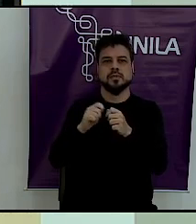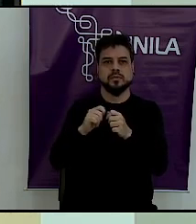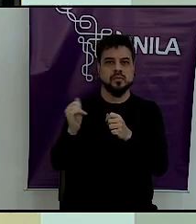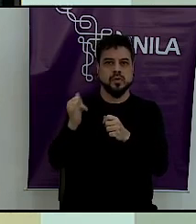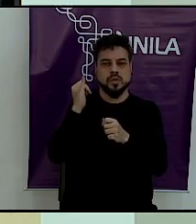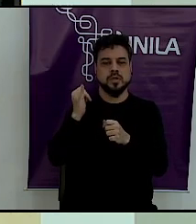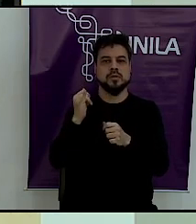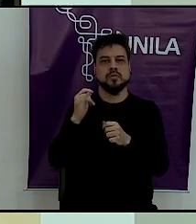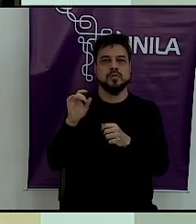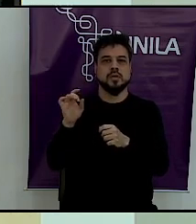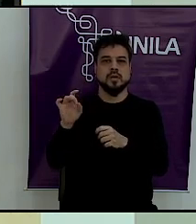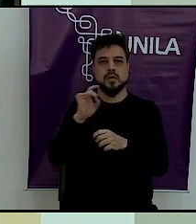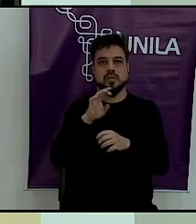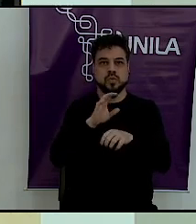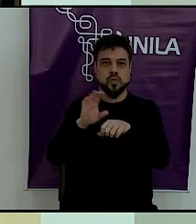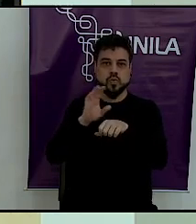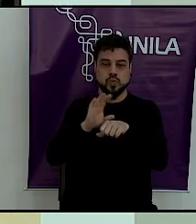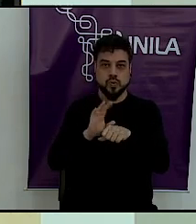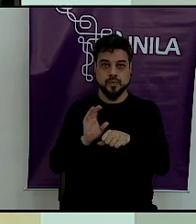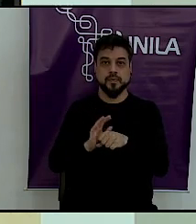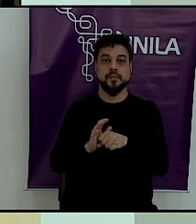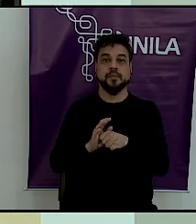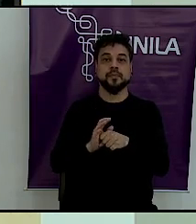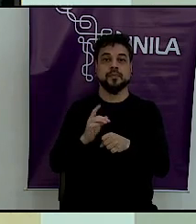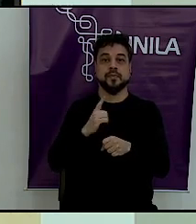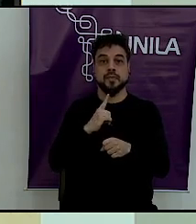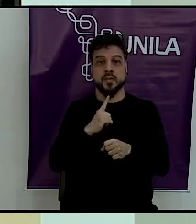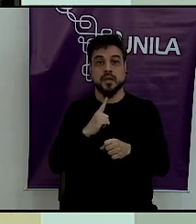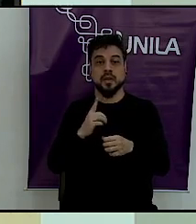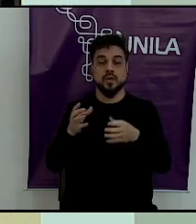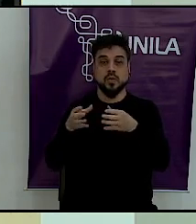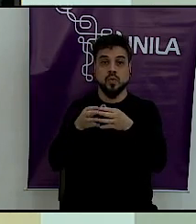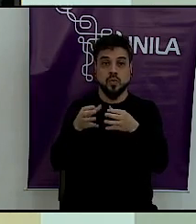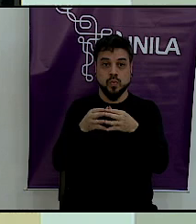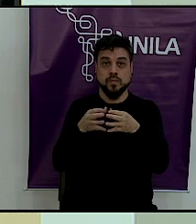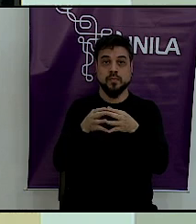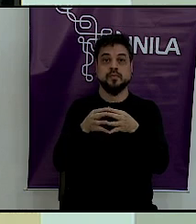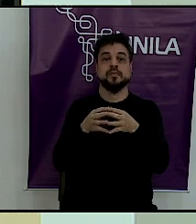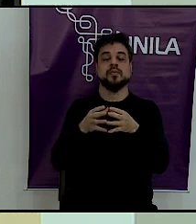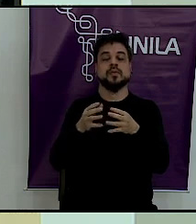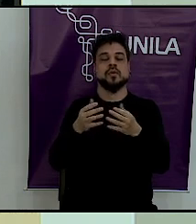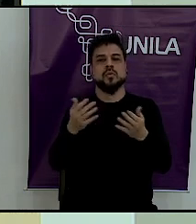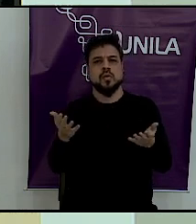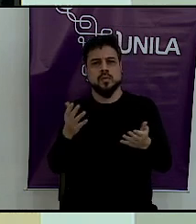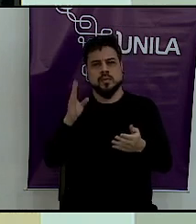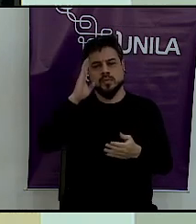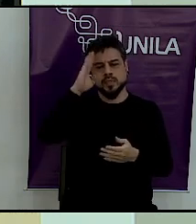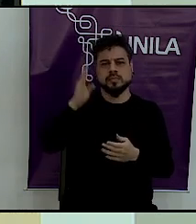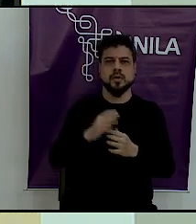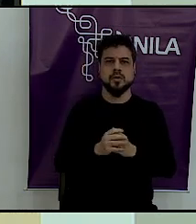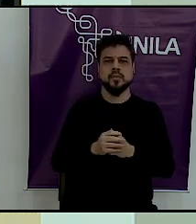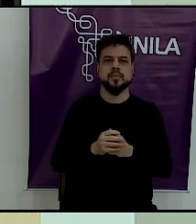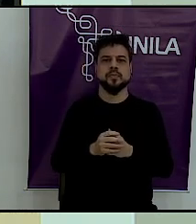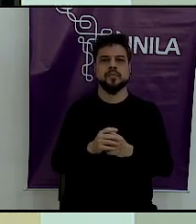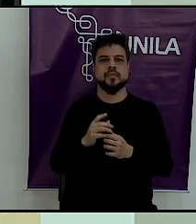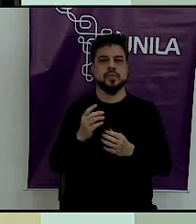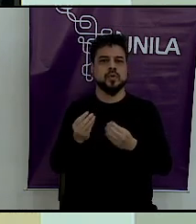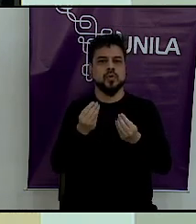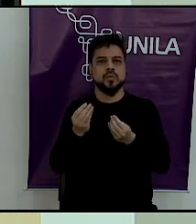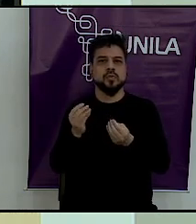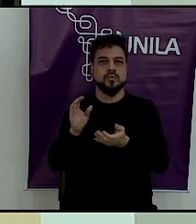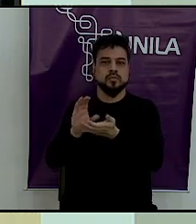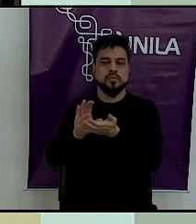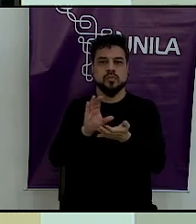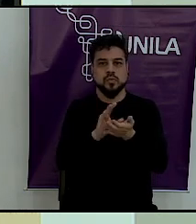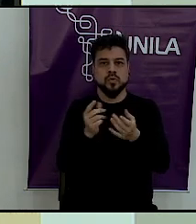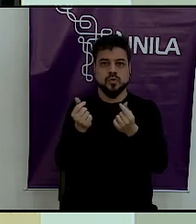para cada um dos cursos, né? Então, os cursos, por meio dos seus colegiados, definem qual é a prioridade em termos de alocação de recursos,